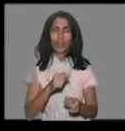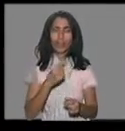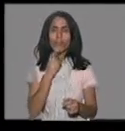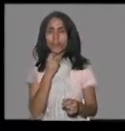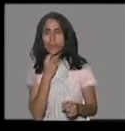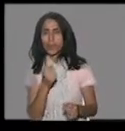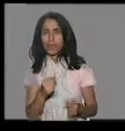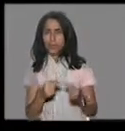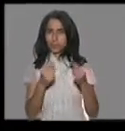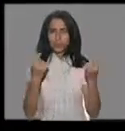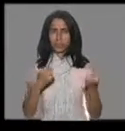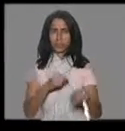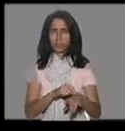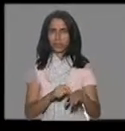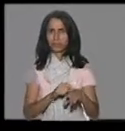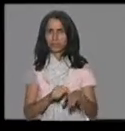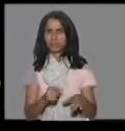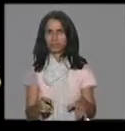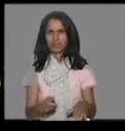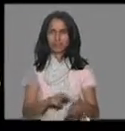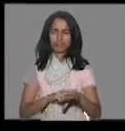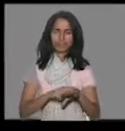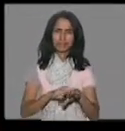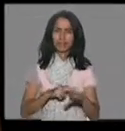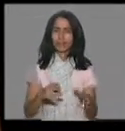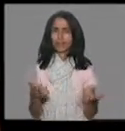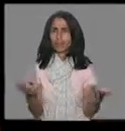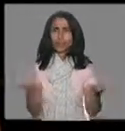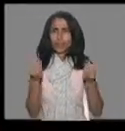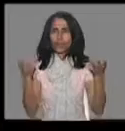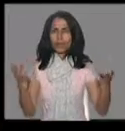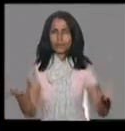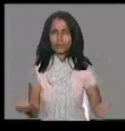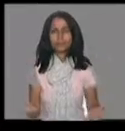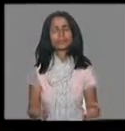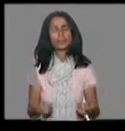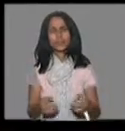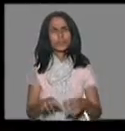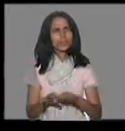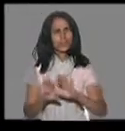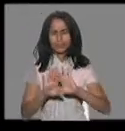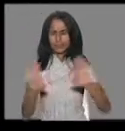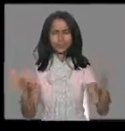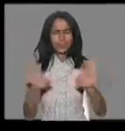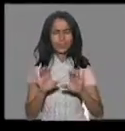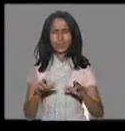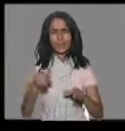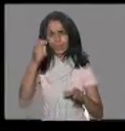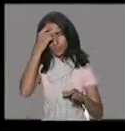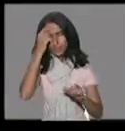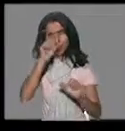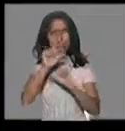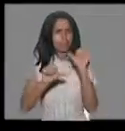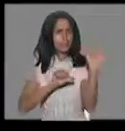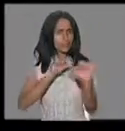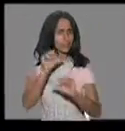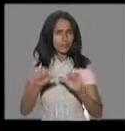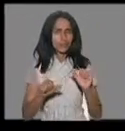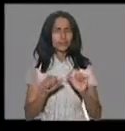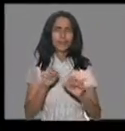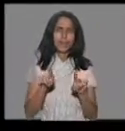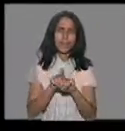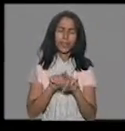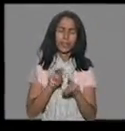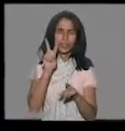pele verde onde já se viu ea gente tem que se livrar disso diz condicionar mesmo nosso o nosso